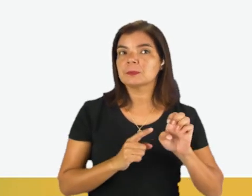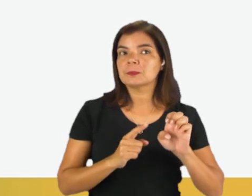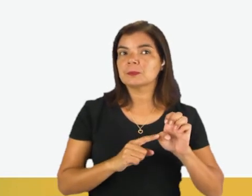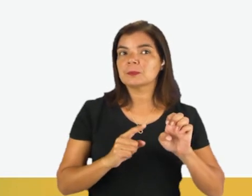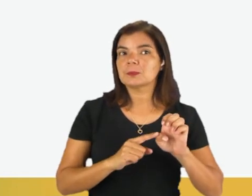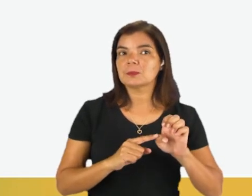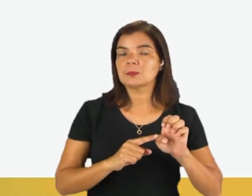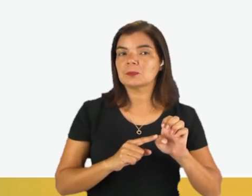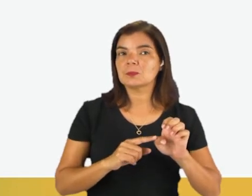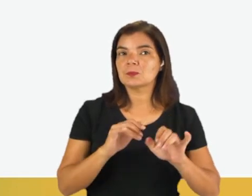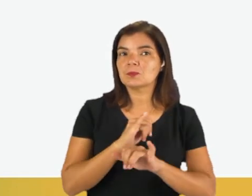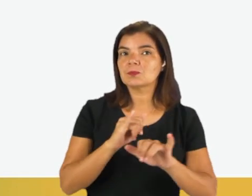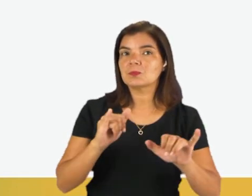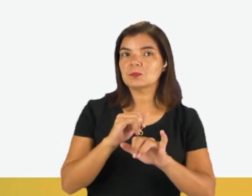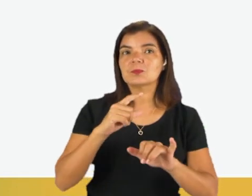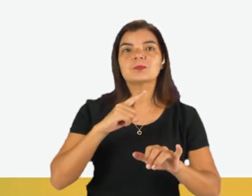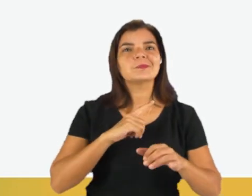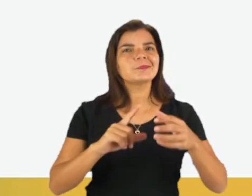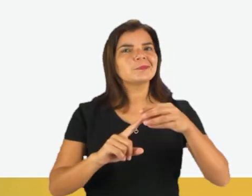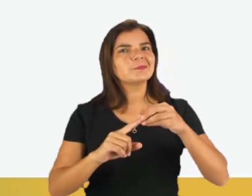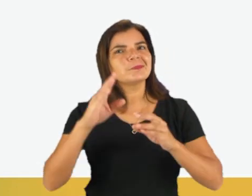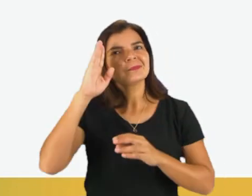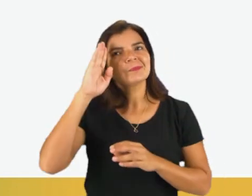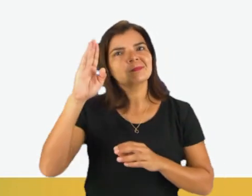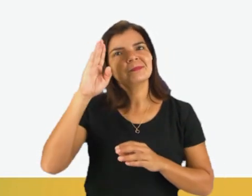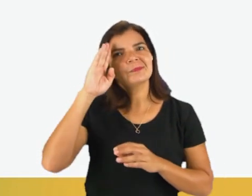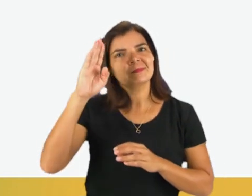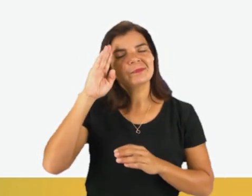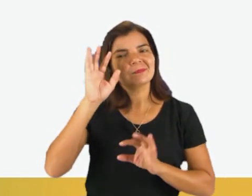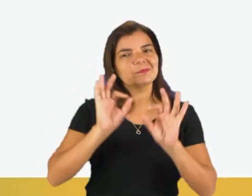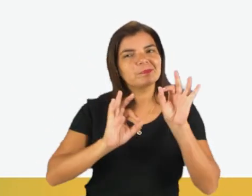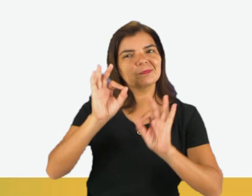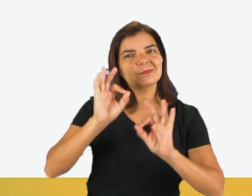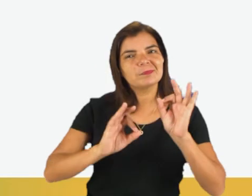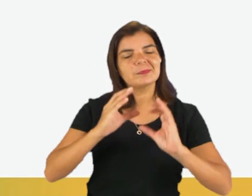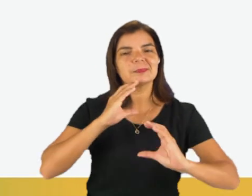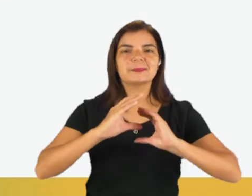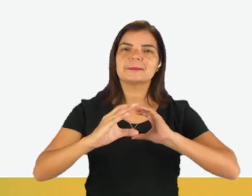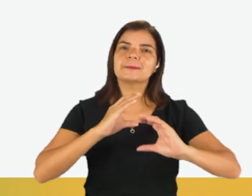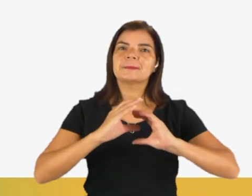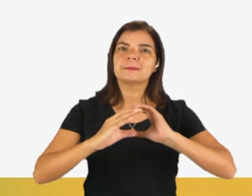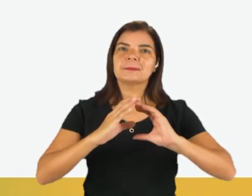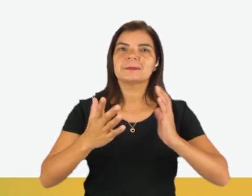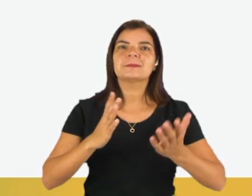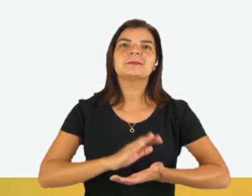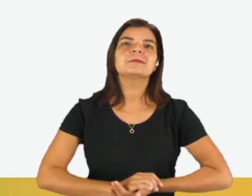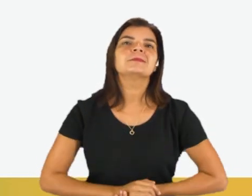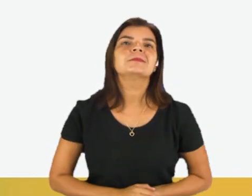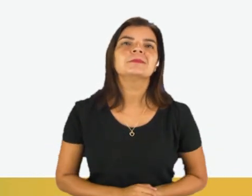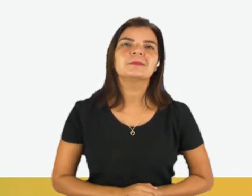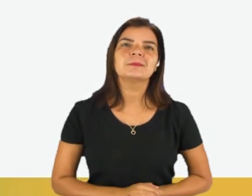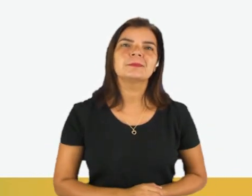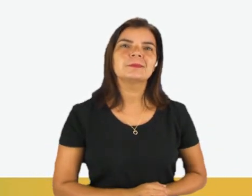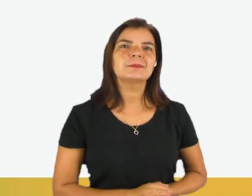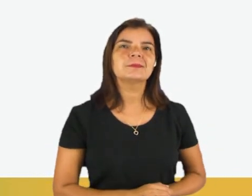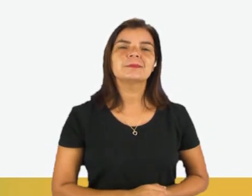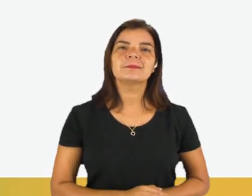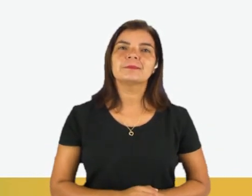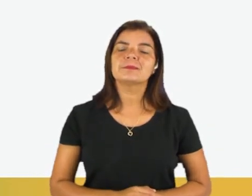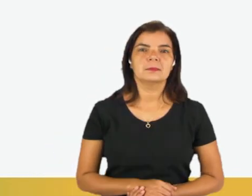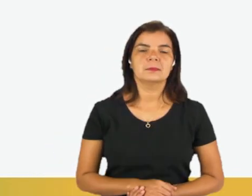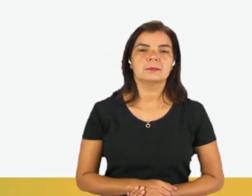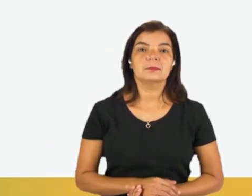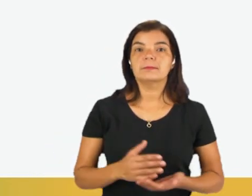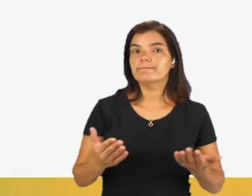demais. E o enunciador tem como objetivo principal a manutenção da